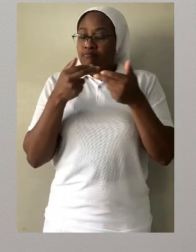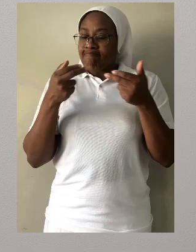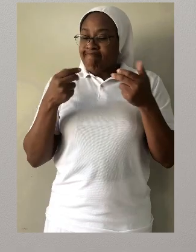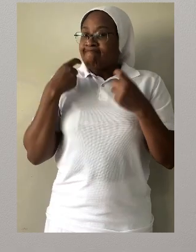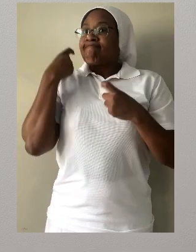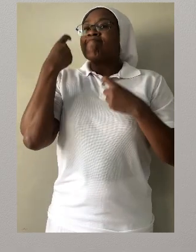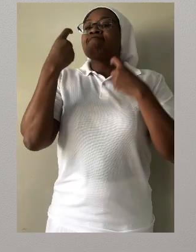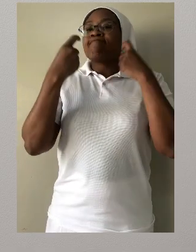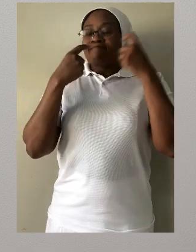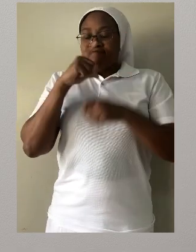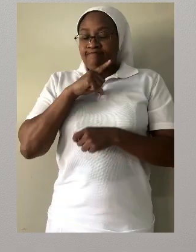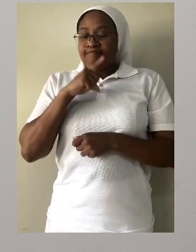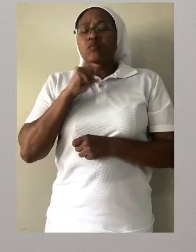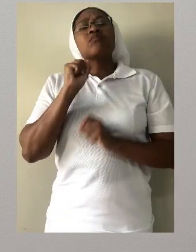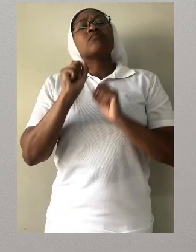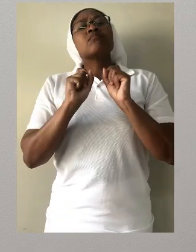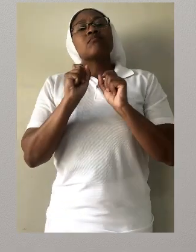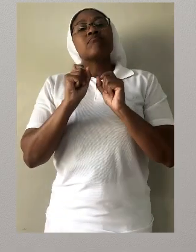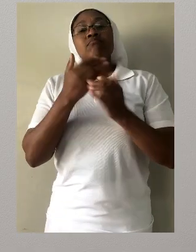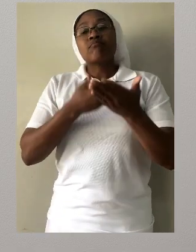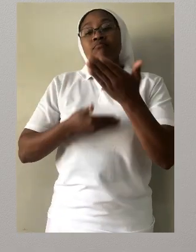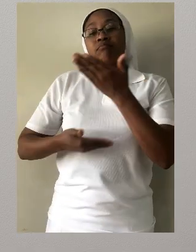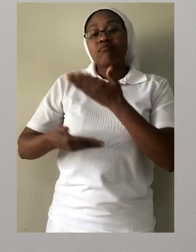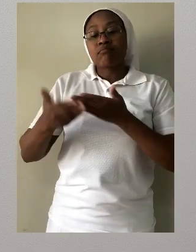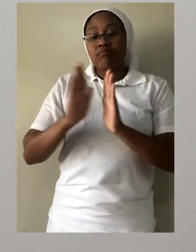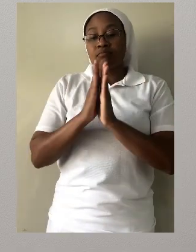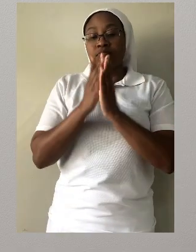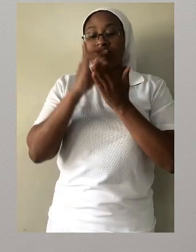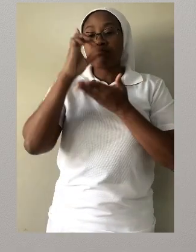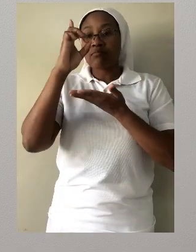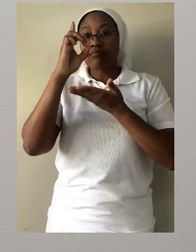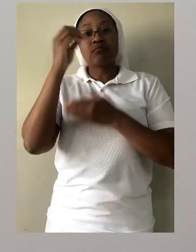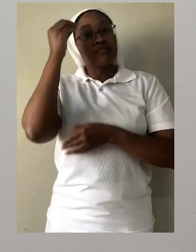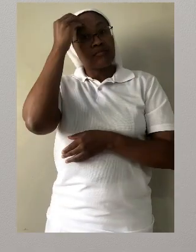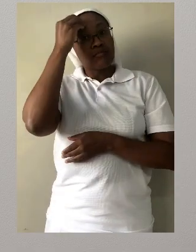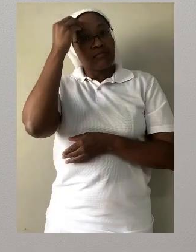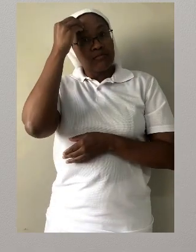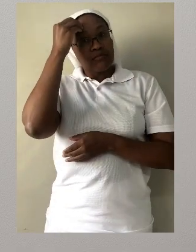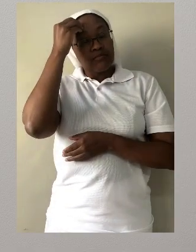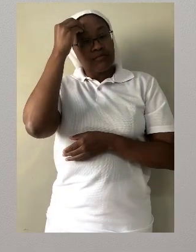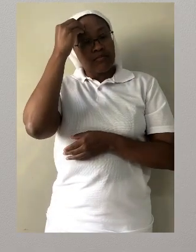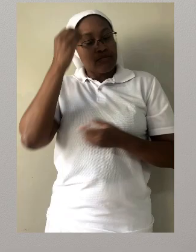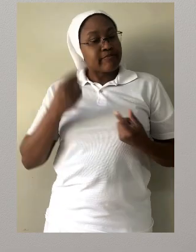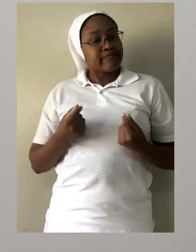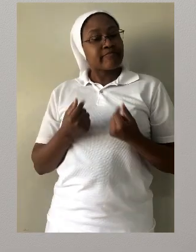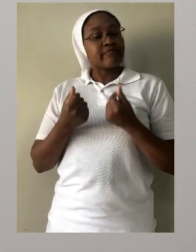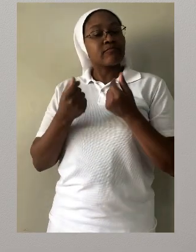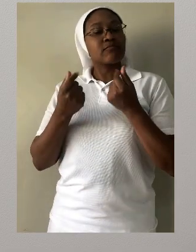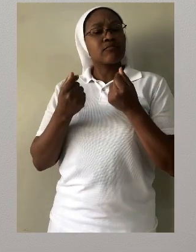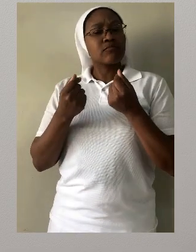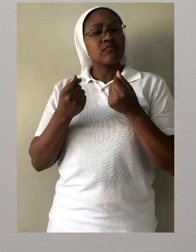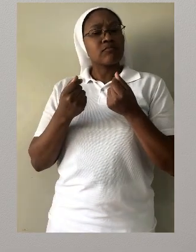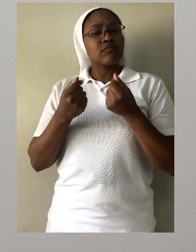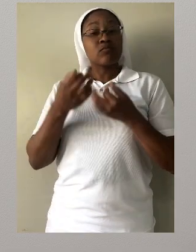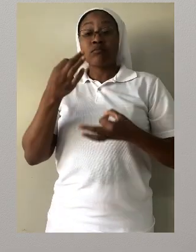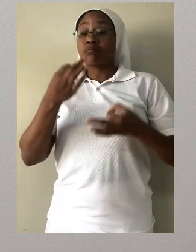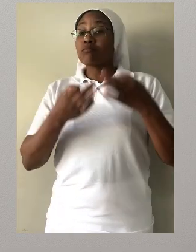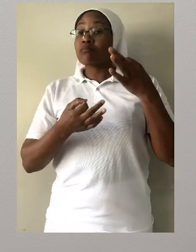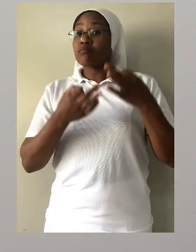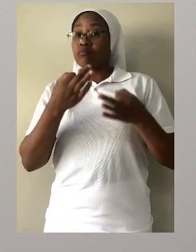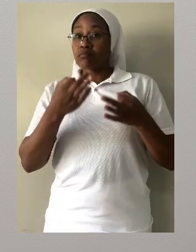causa profunda preocupação. Qual que é? A relação entre a Bíblia e o pensamento da prosperidade. Tudo isso tem